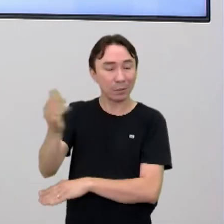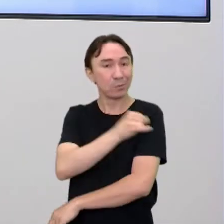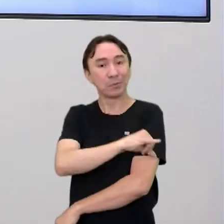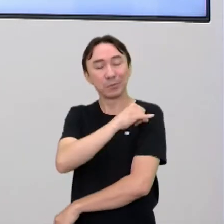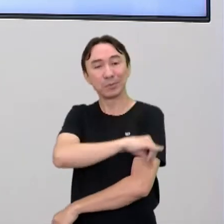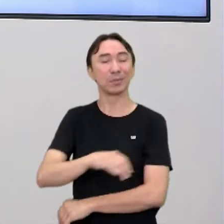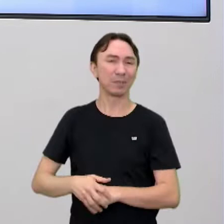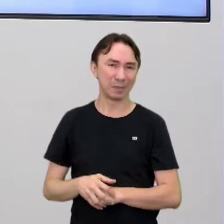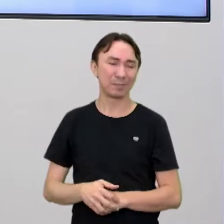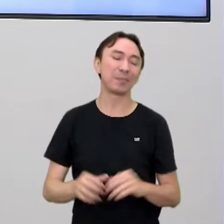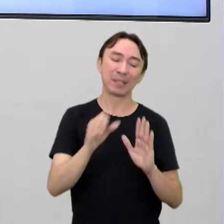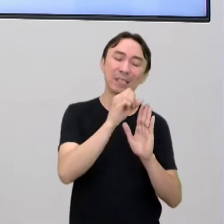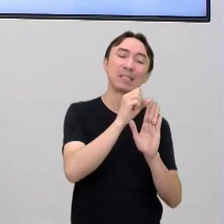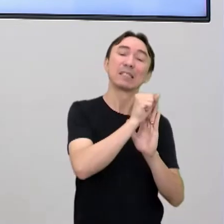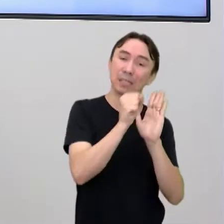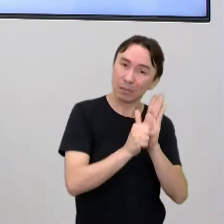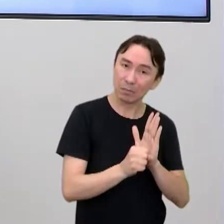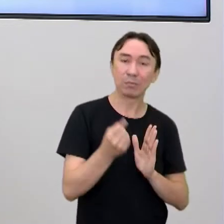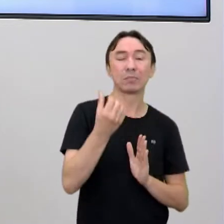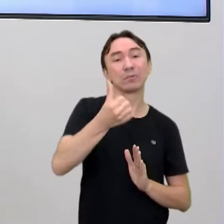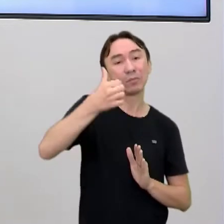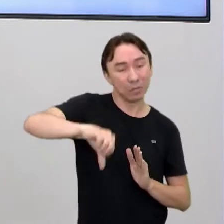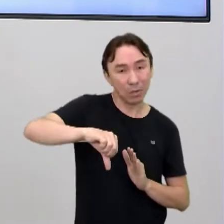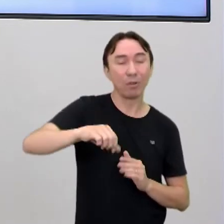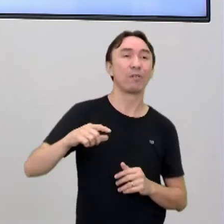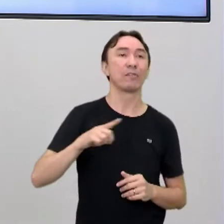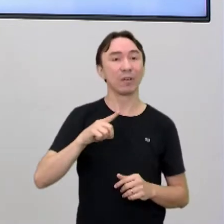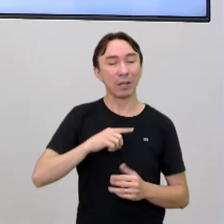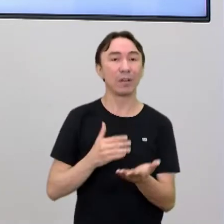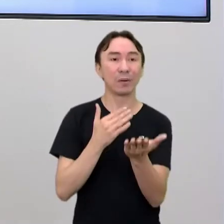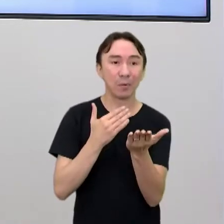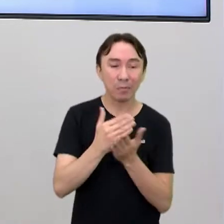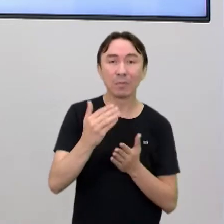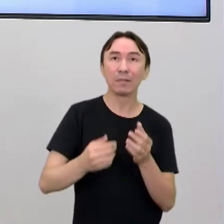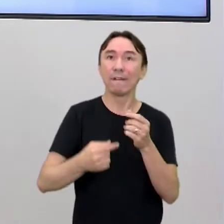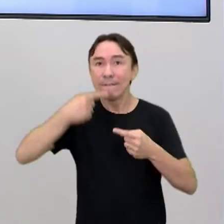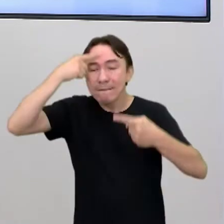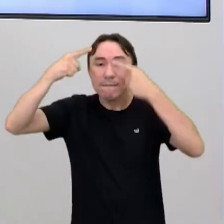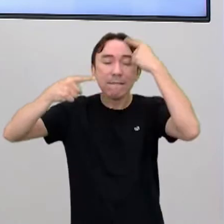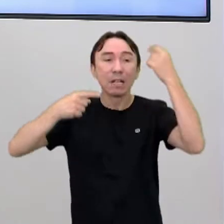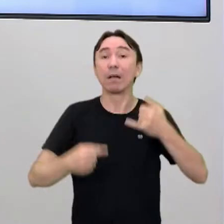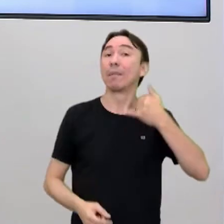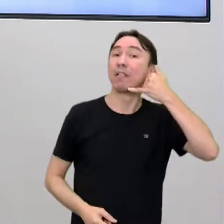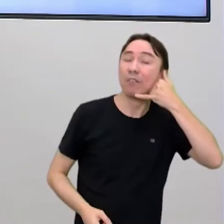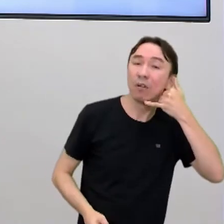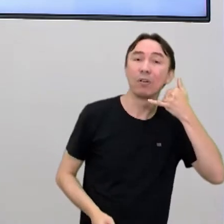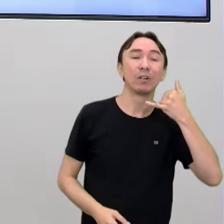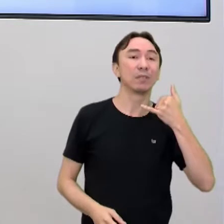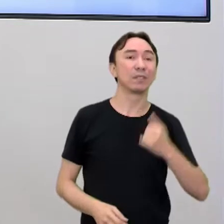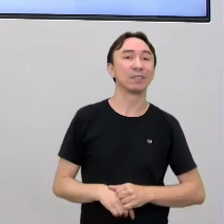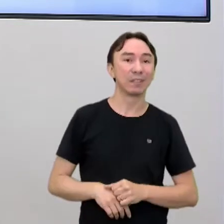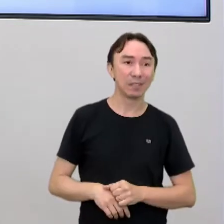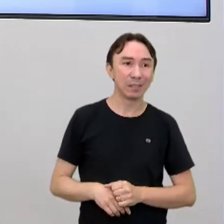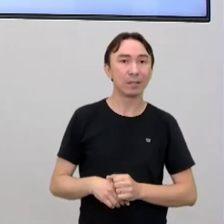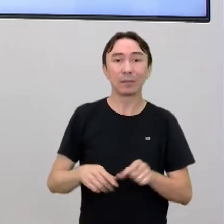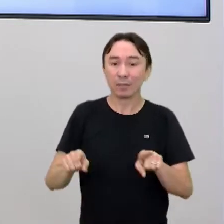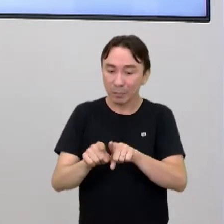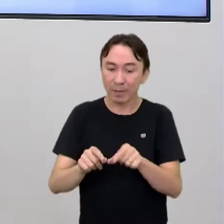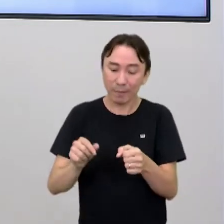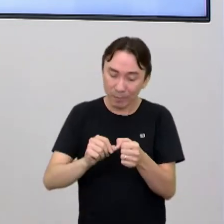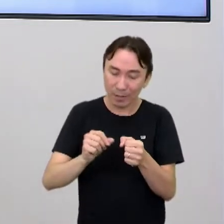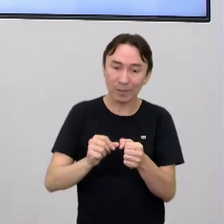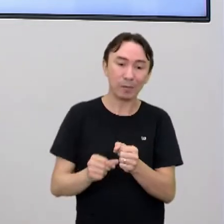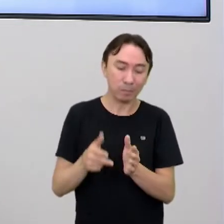XIX que a gente vai desenvolver as ferrovias, né? E aí quando a gente chega no século XX,